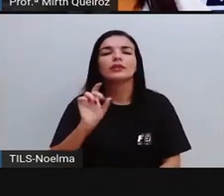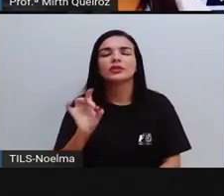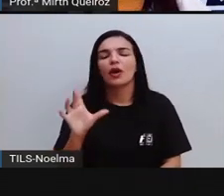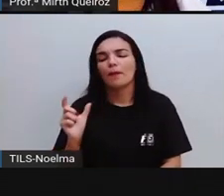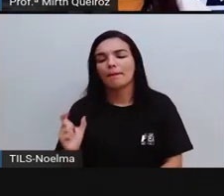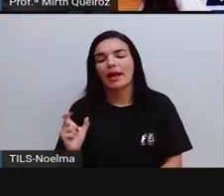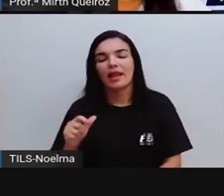se fala muito, né?